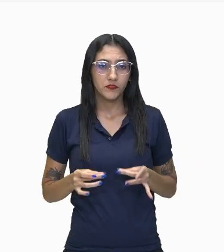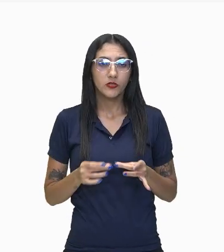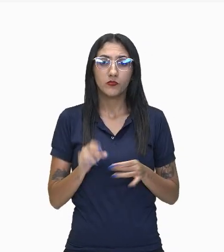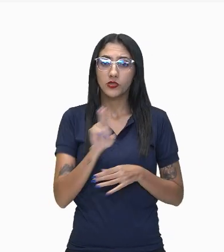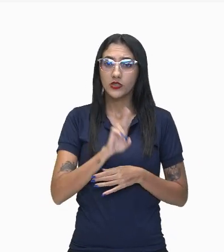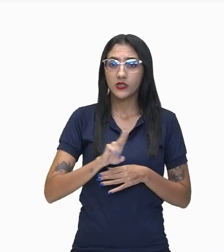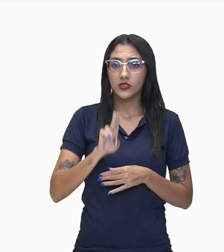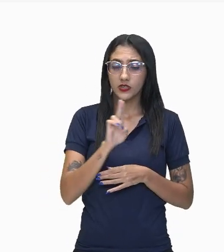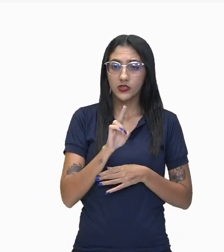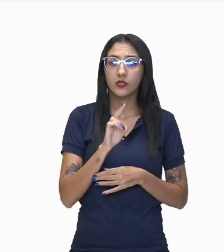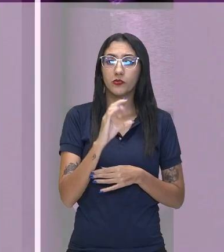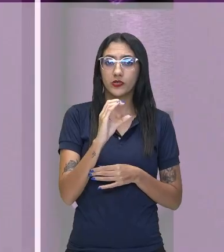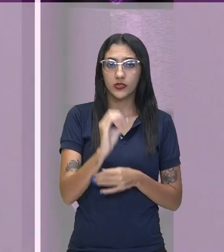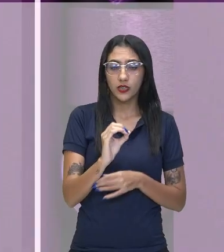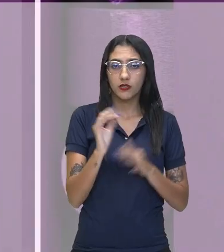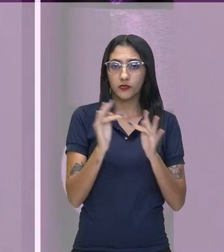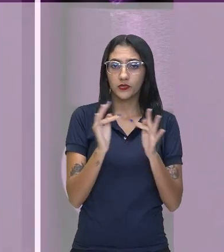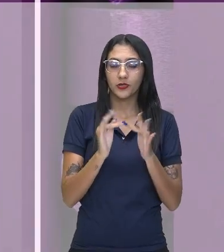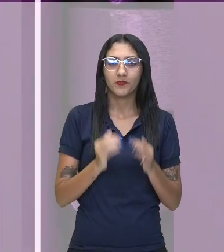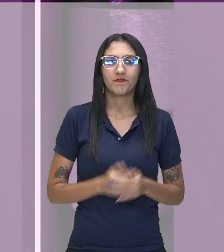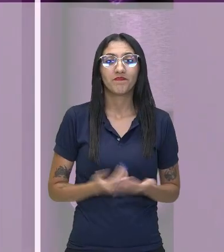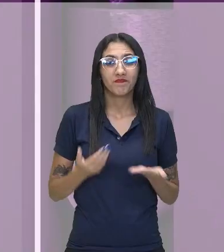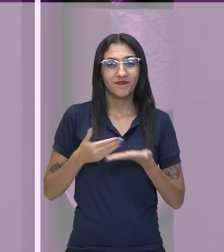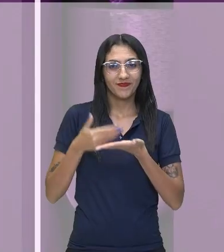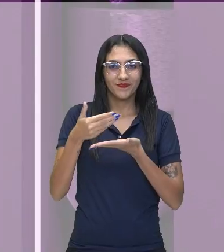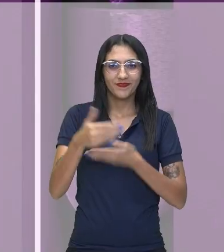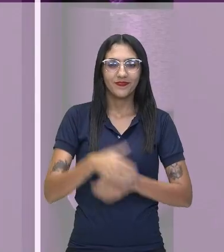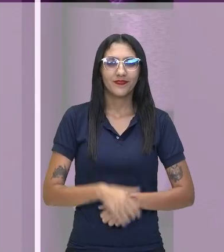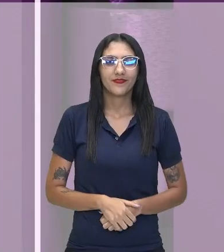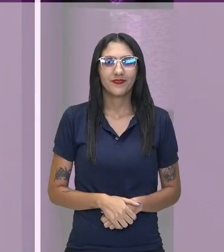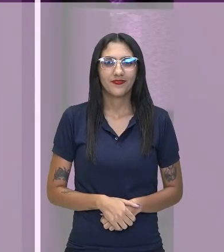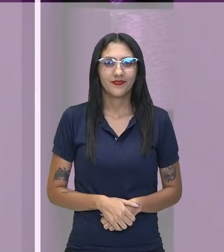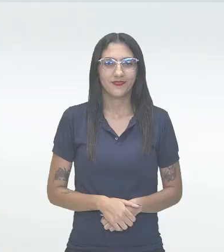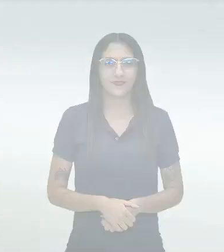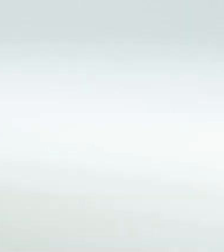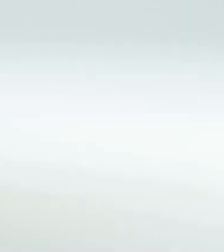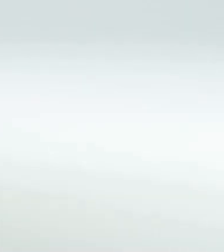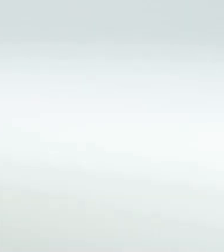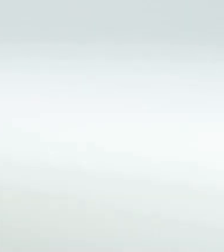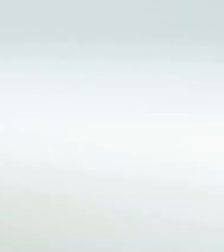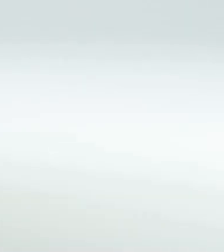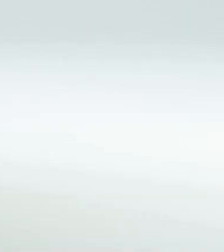da função quadrática. Então vamos à nossa aula.